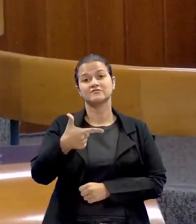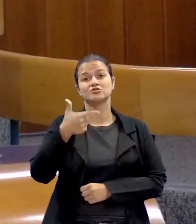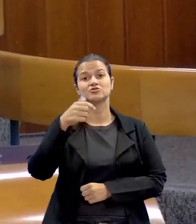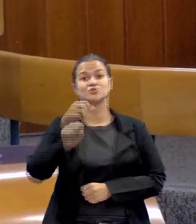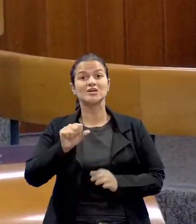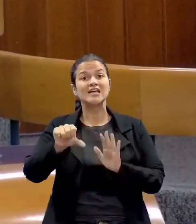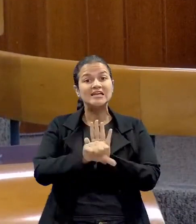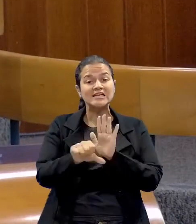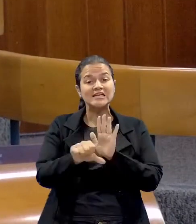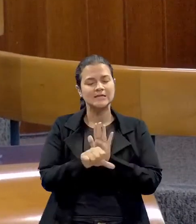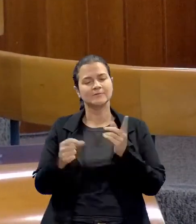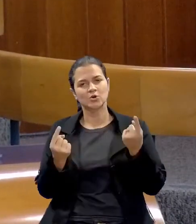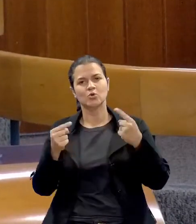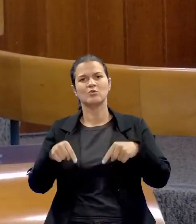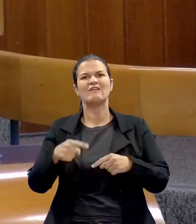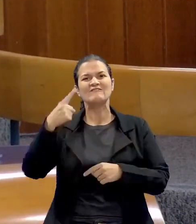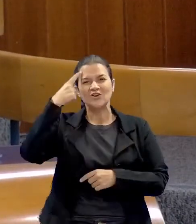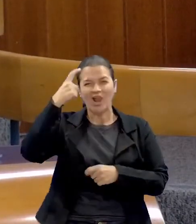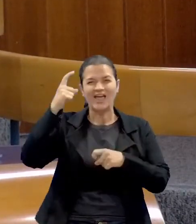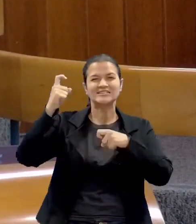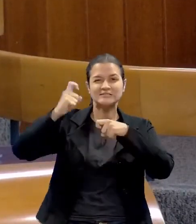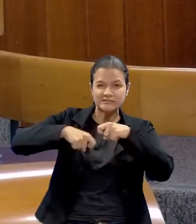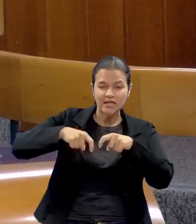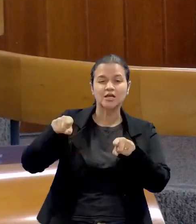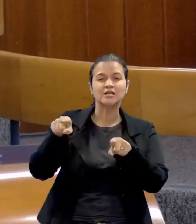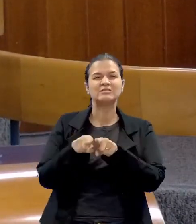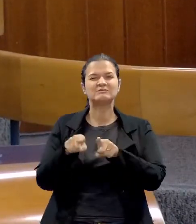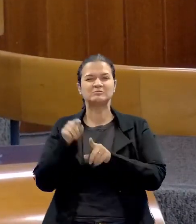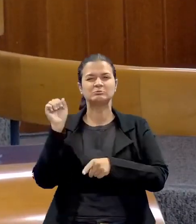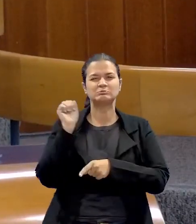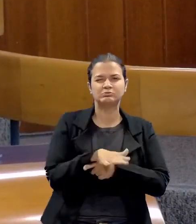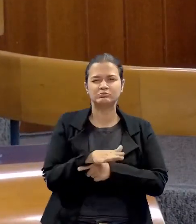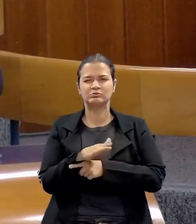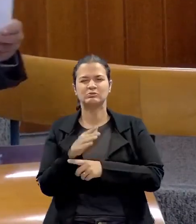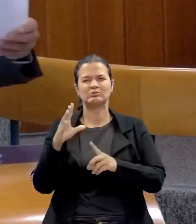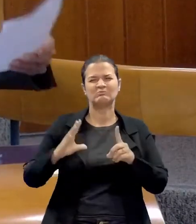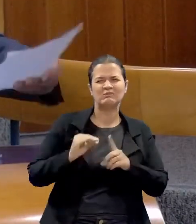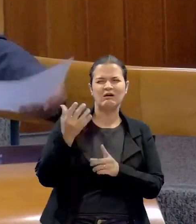contra a violência sexual, maus-trato e abandono e lesão corporal.